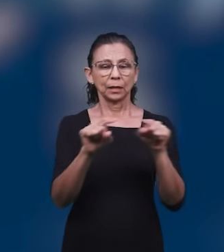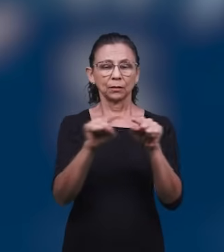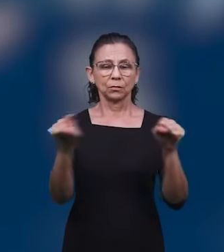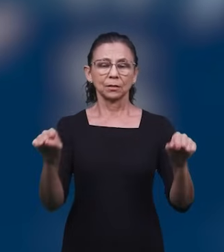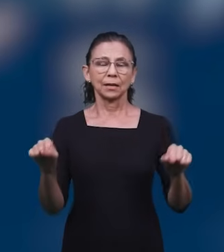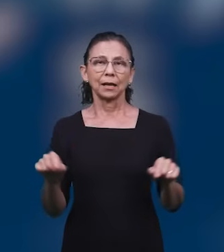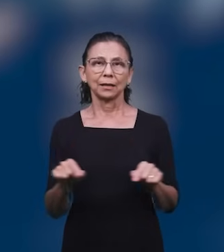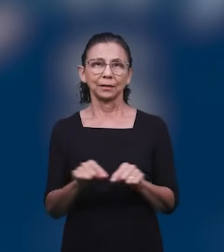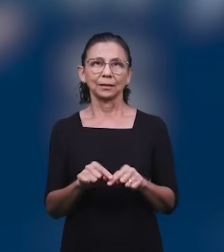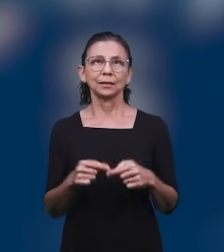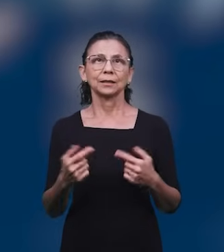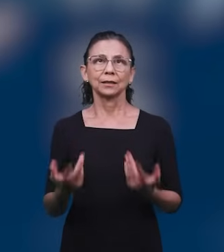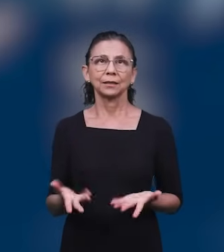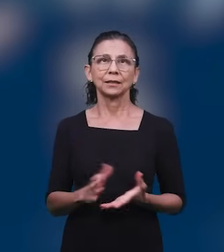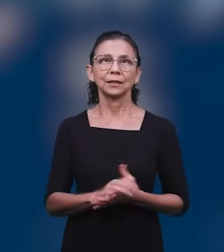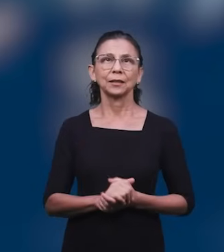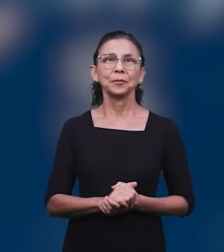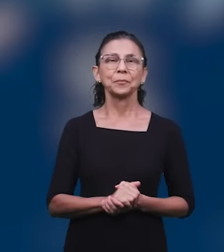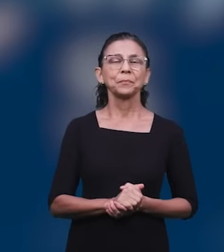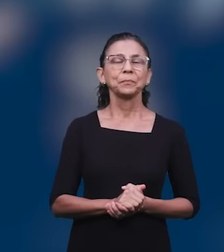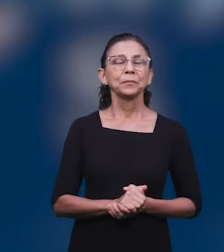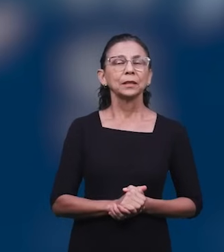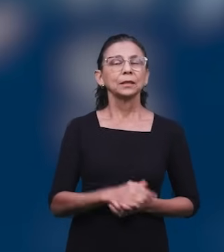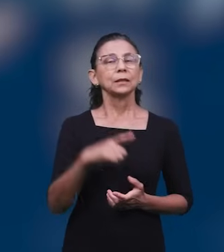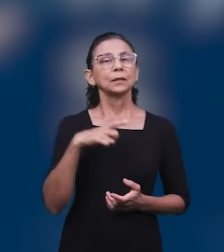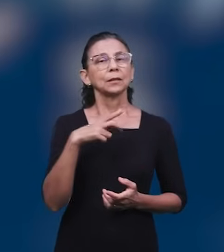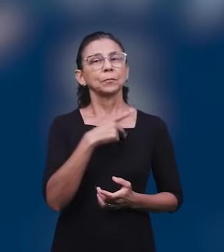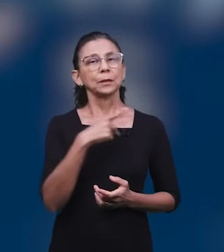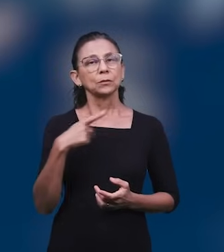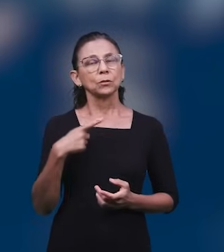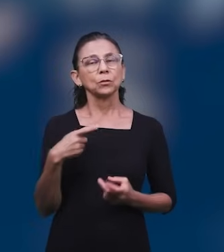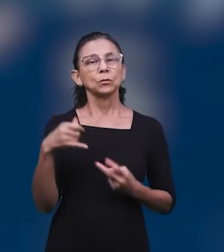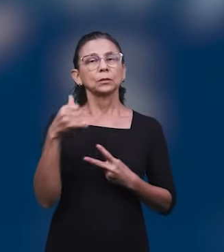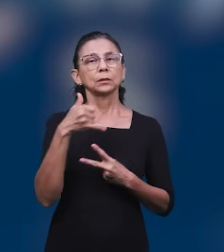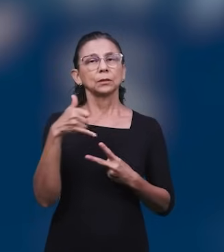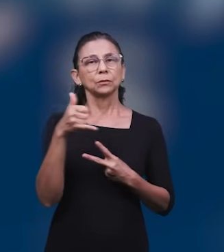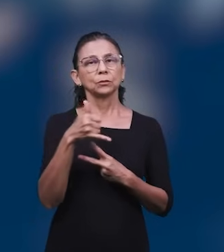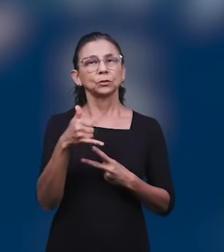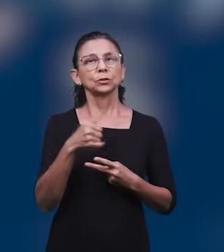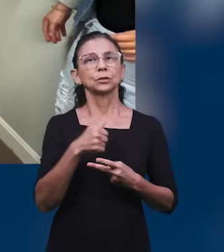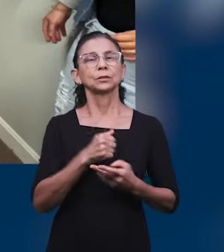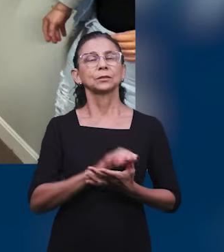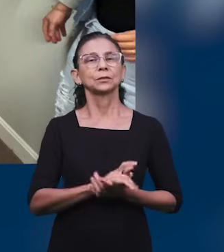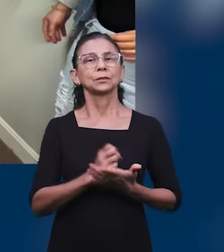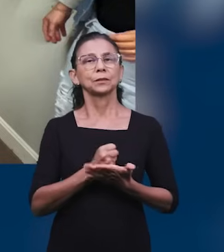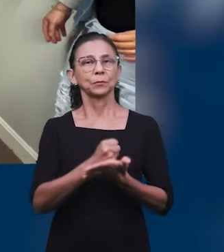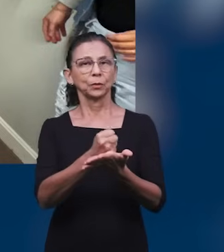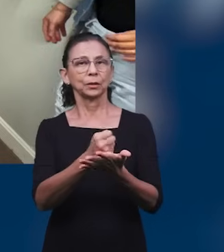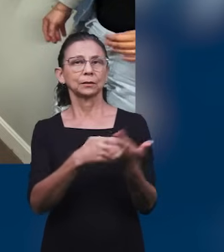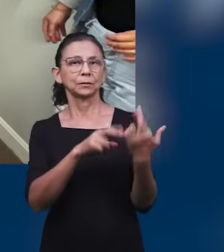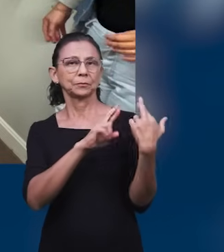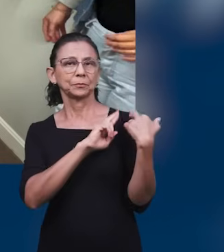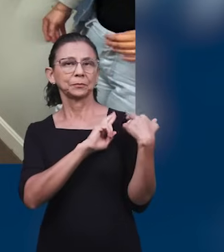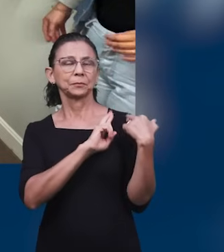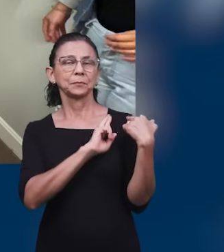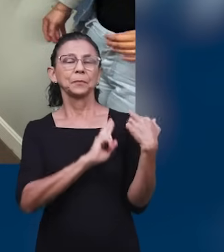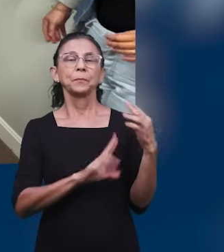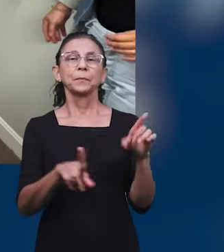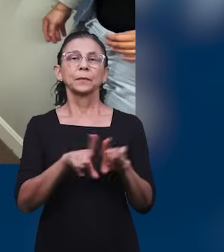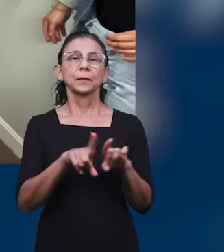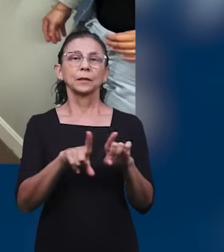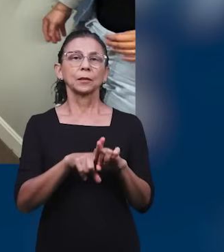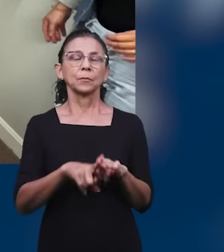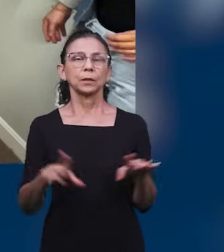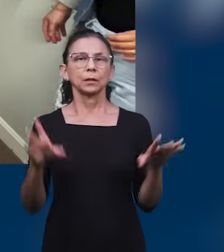Souza, auxiliado pelos ungidos Lucianderson Ferreira e Sérgio da Silva. As evangelizações de